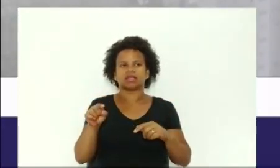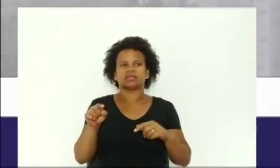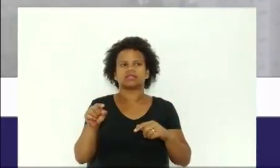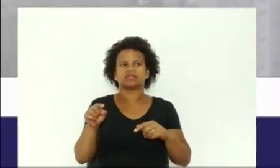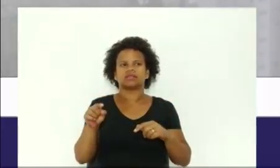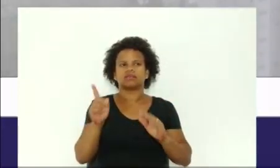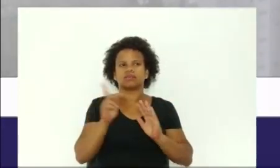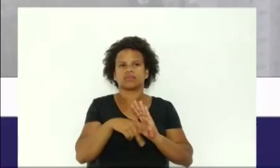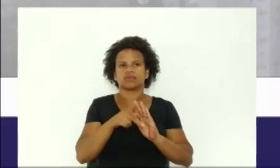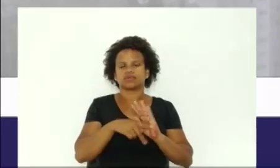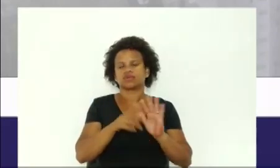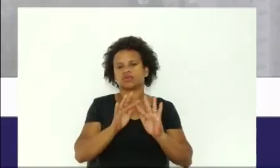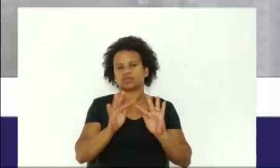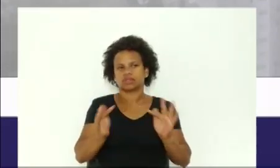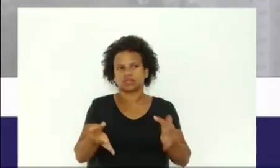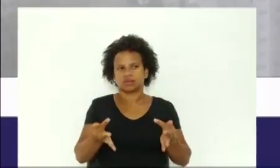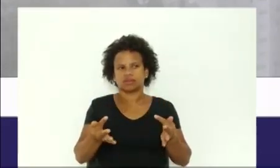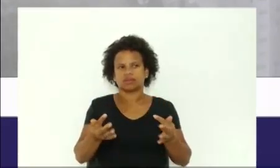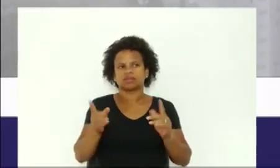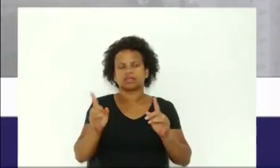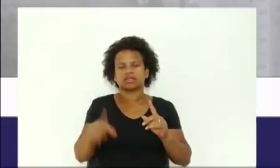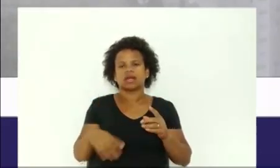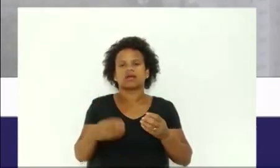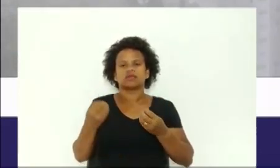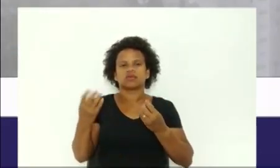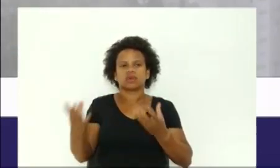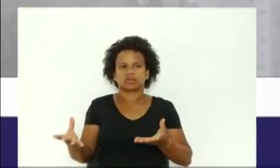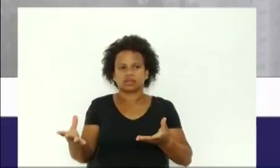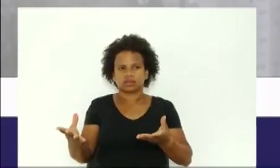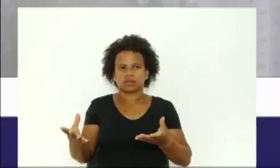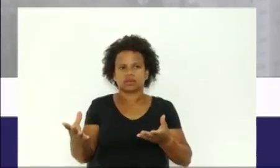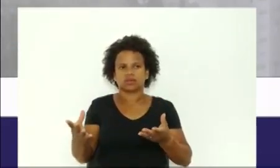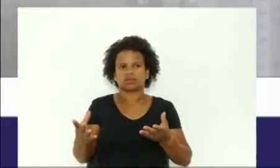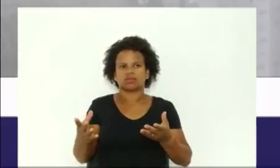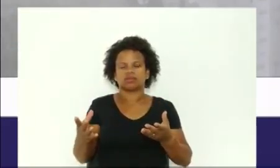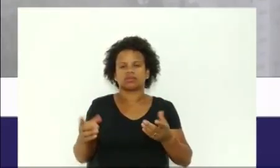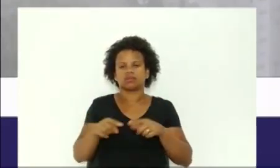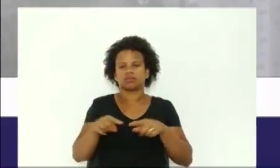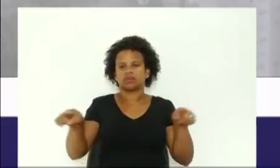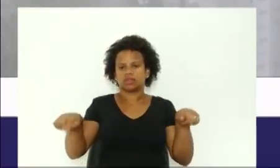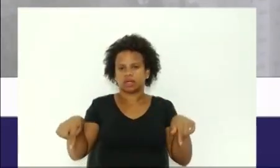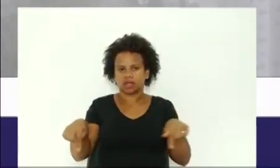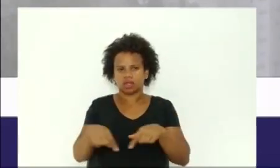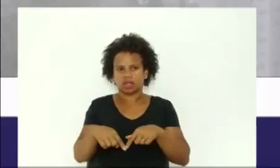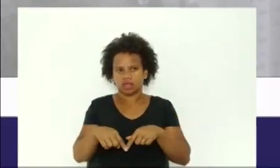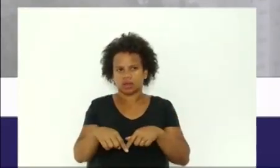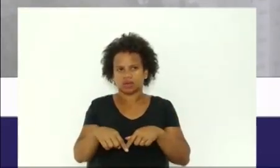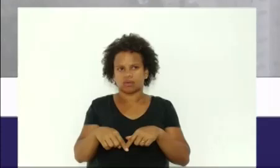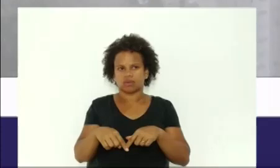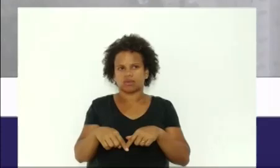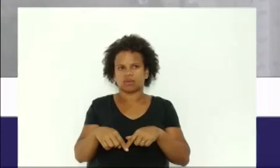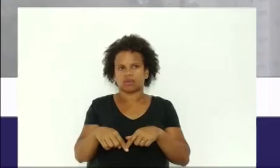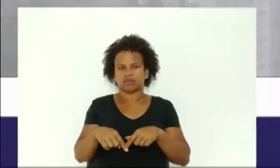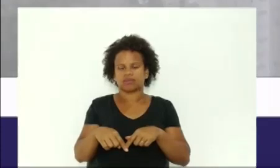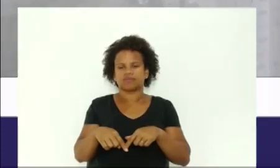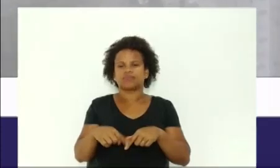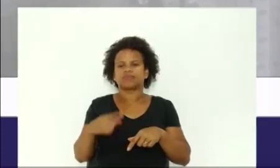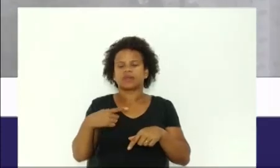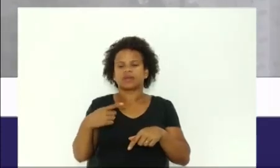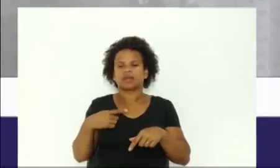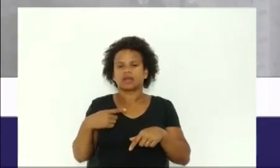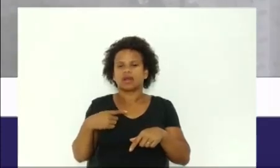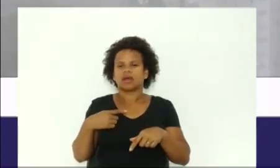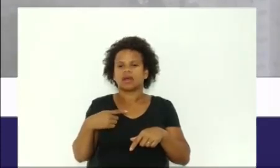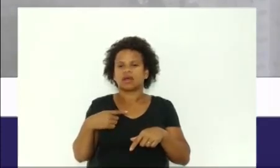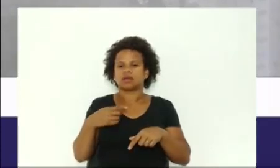Trata da doação de terreno com encargos, doação esta que está sendo sugerida, feita